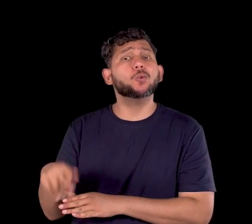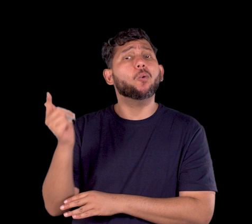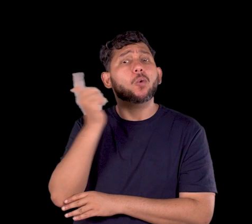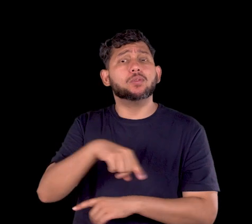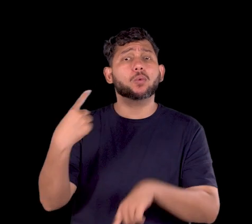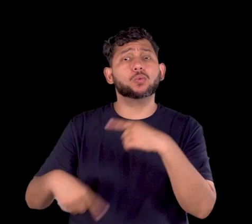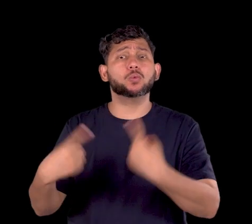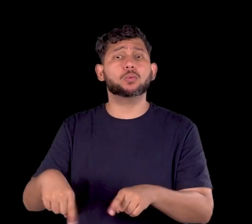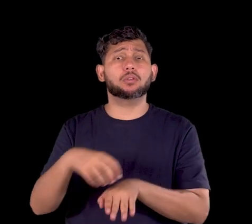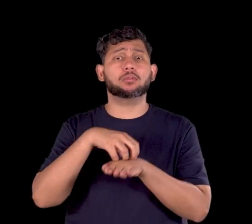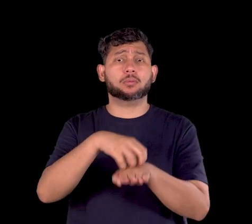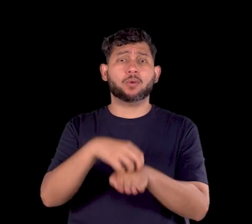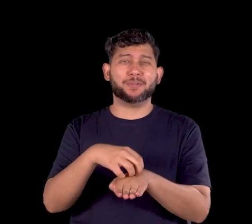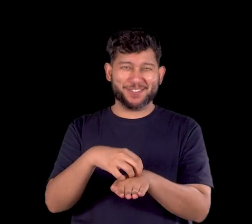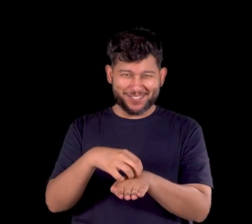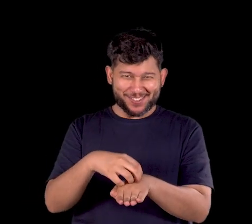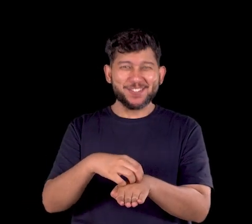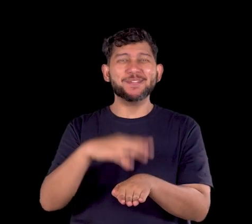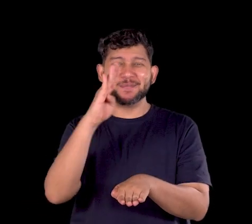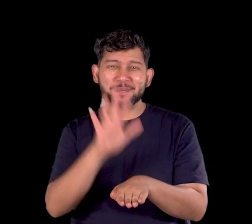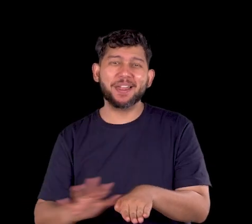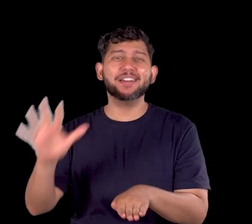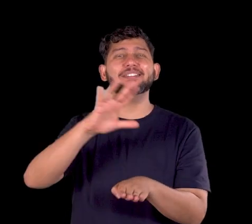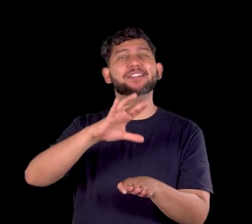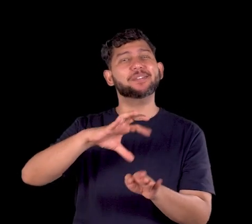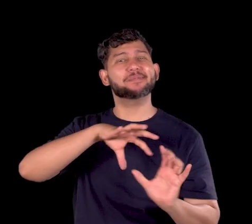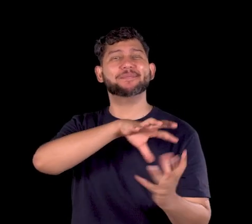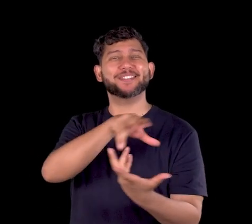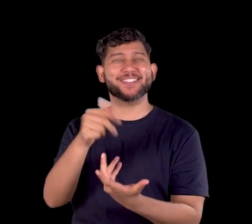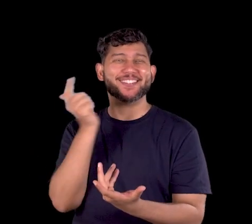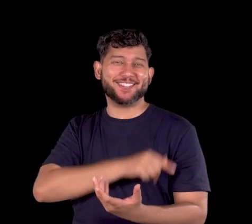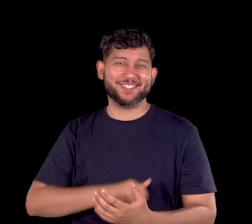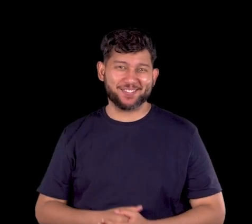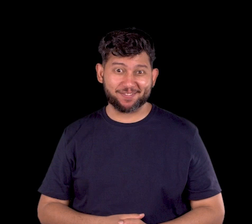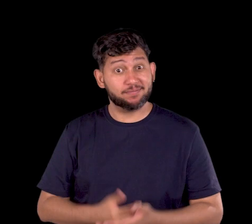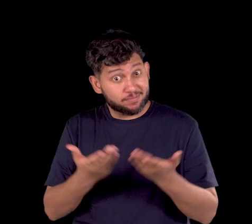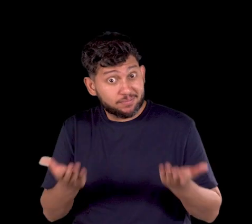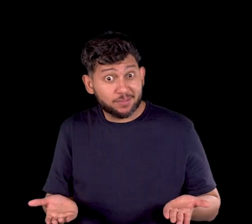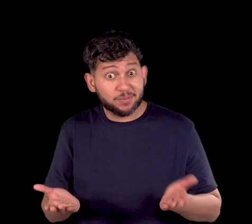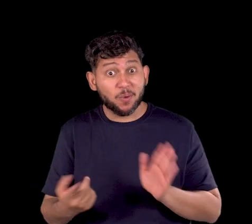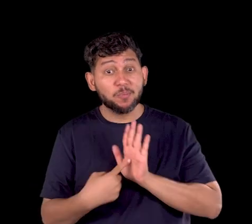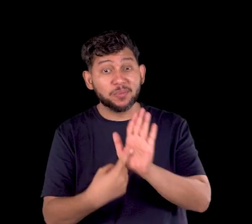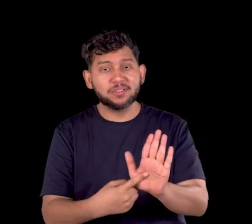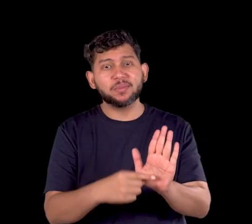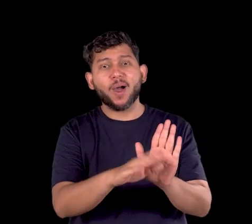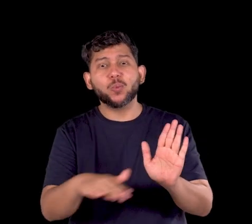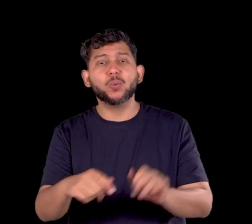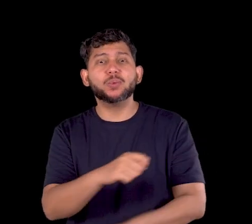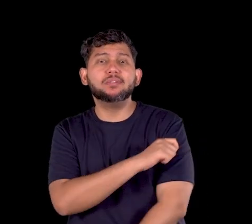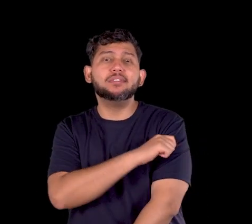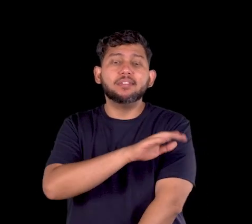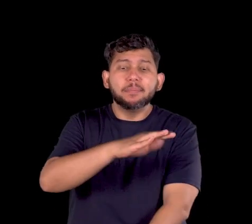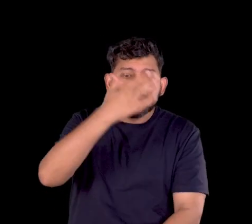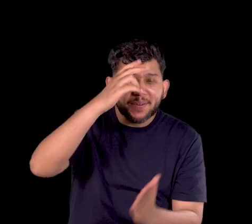que orienta e dá dicas de como coordenadores pedagógicos e professores podem discutir a importância dos meios de transporte e da logística